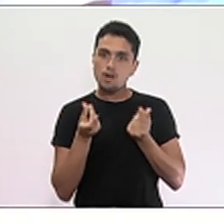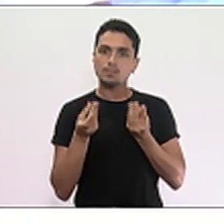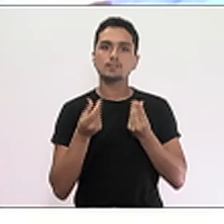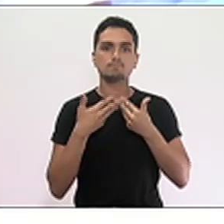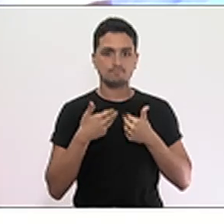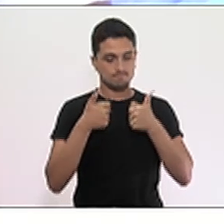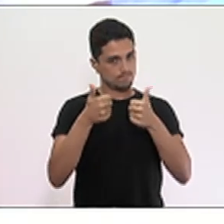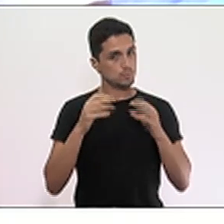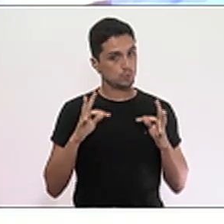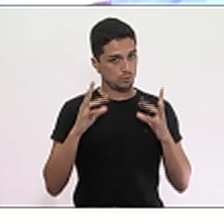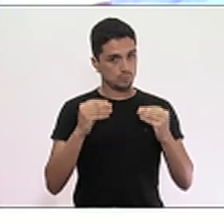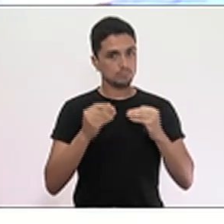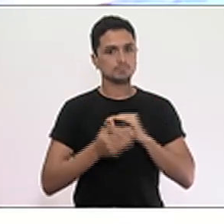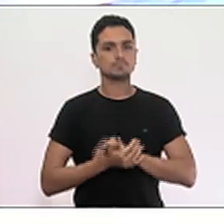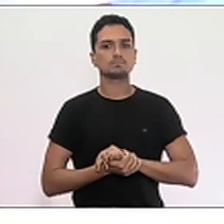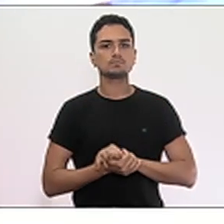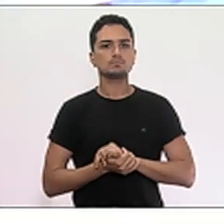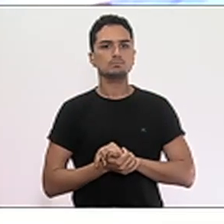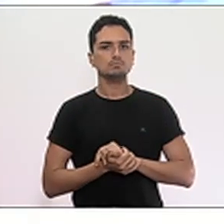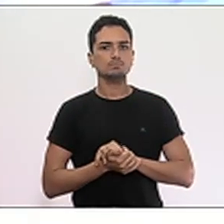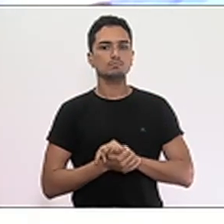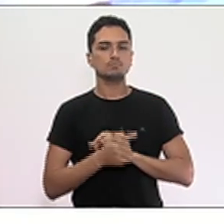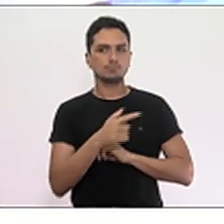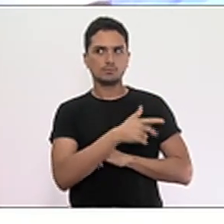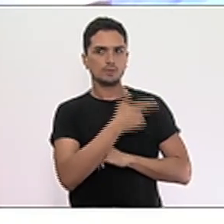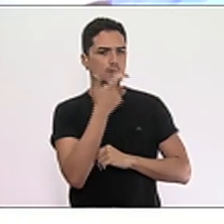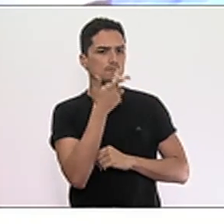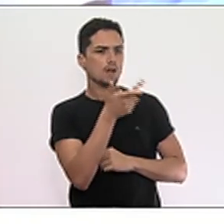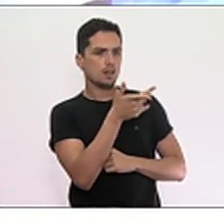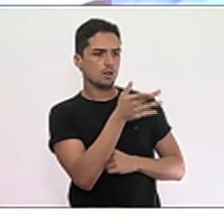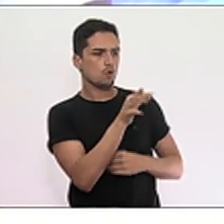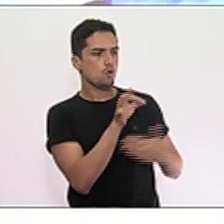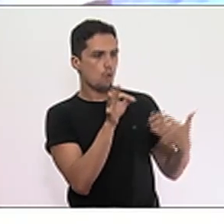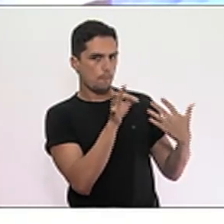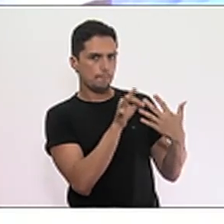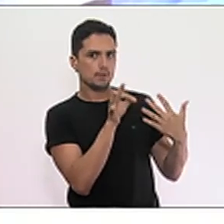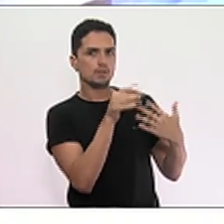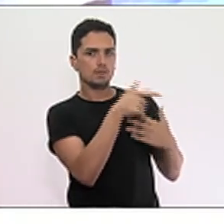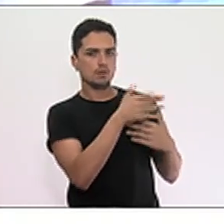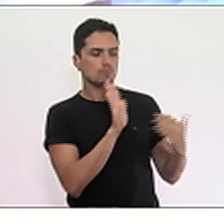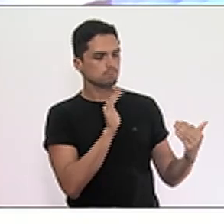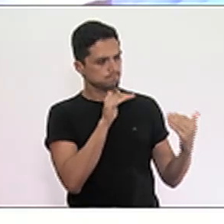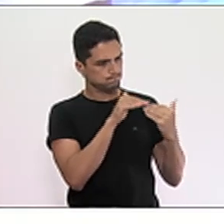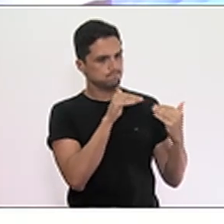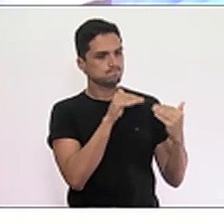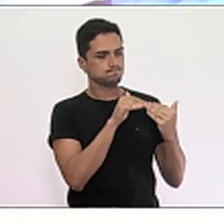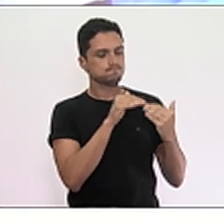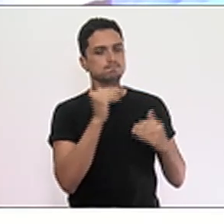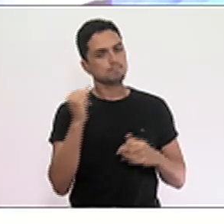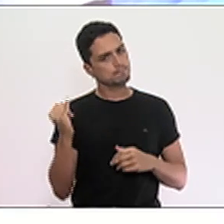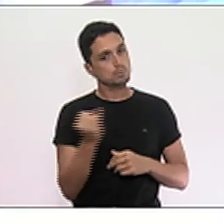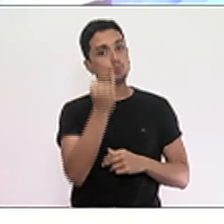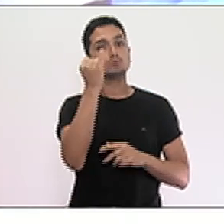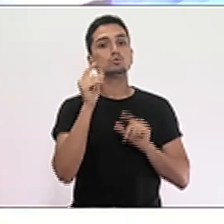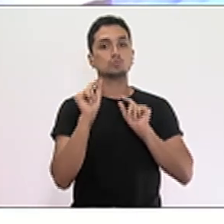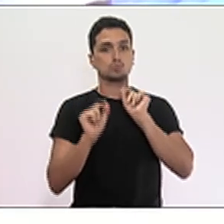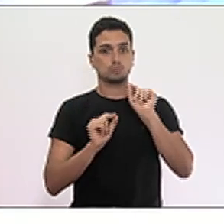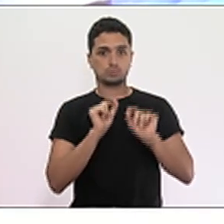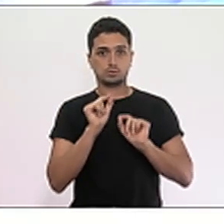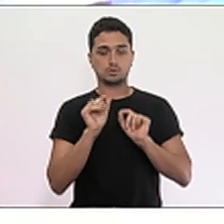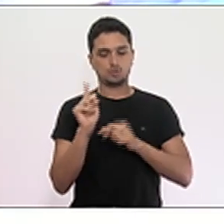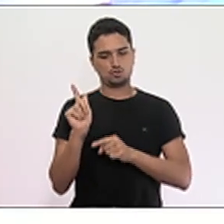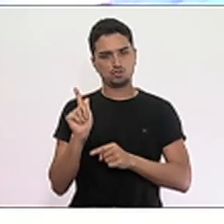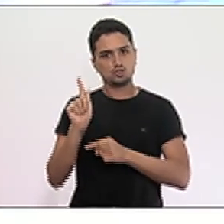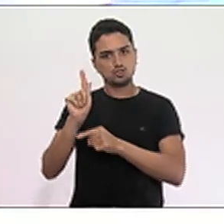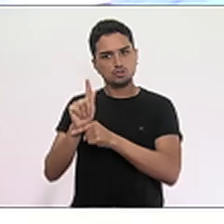Queria enfatizar assim, a fala que já ouvi aqui, tanto da subsecretária como do deputado Gustavo Schmidt, da importância da gestão